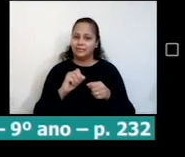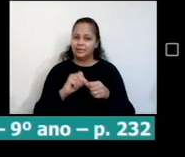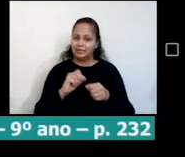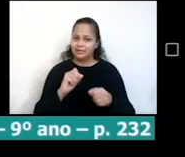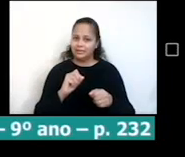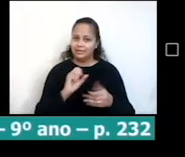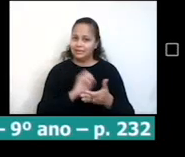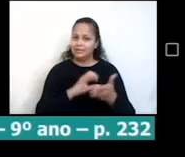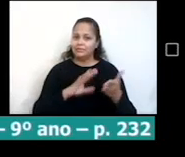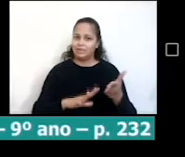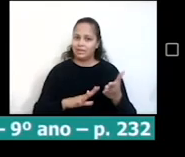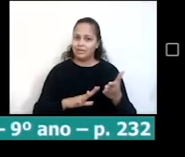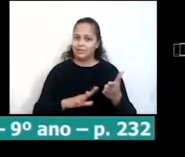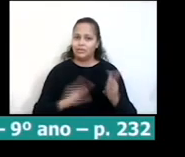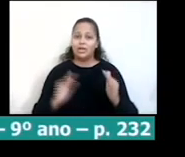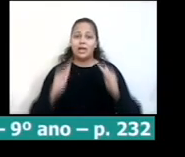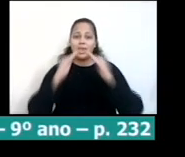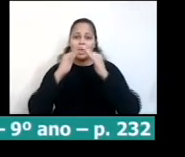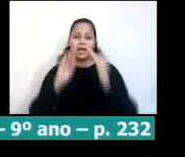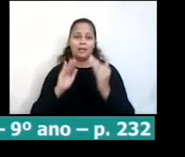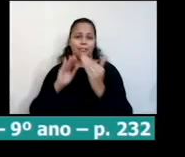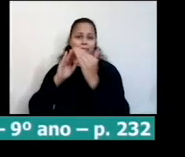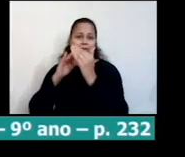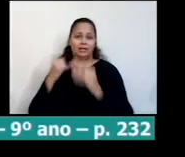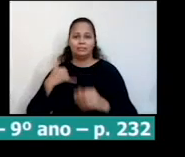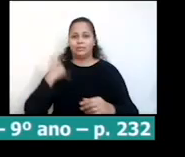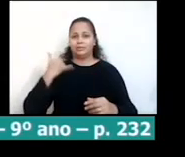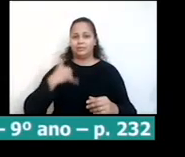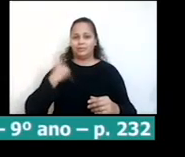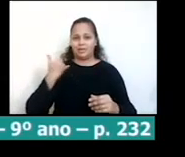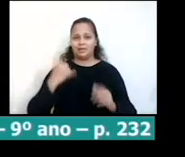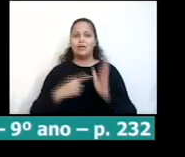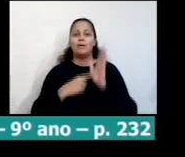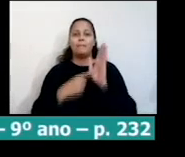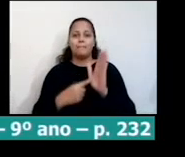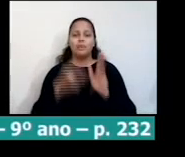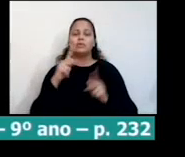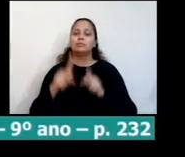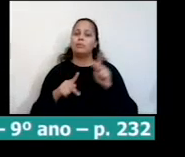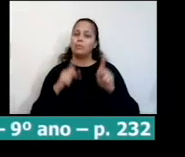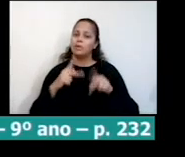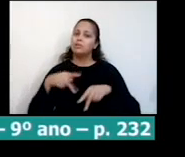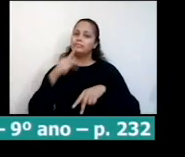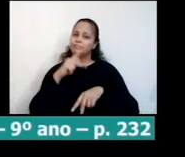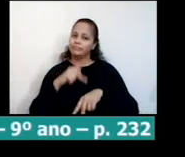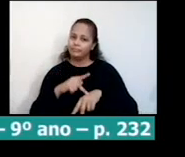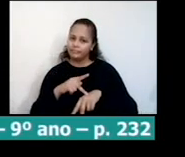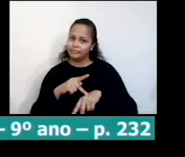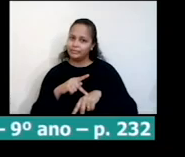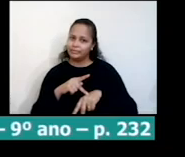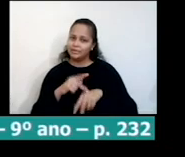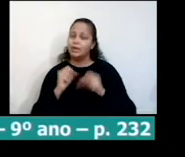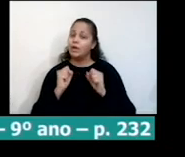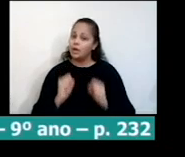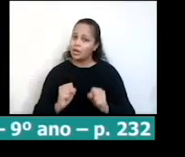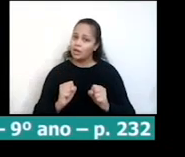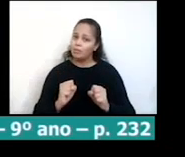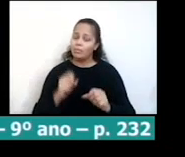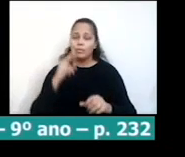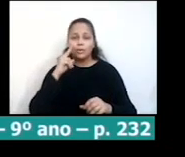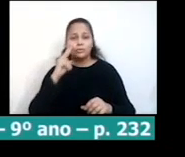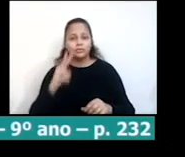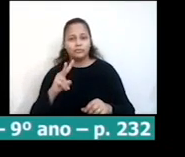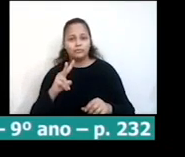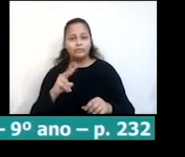tentar resolver essa atividade aqui. A pirâmide etária é um gráfico que expressa a estrutura da população de um país, permitindo a observação